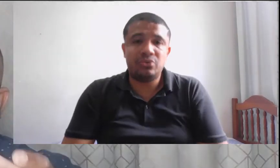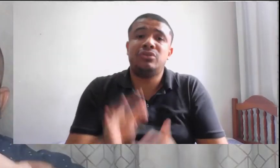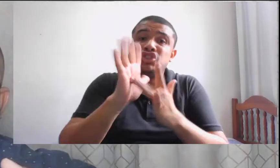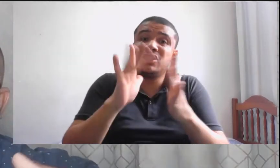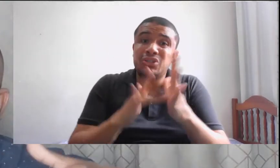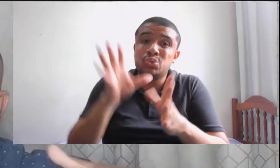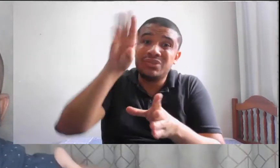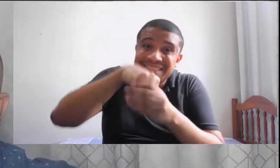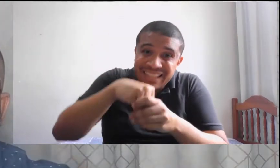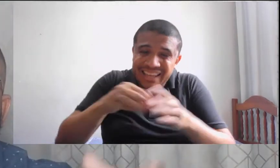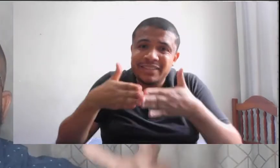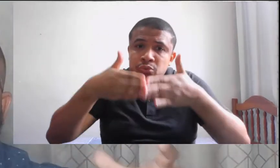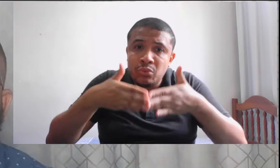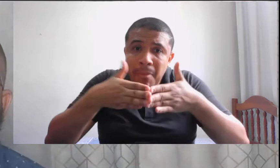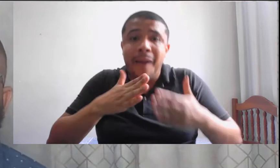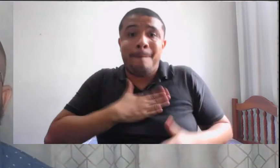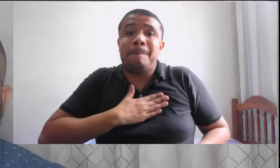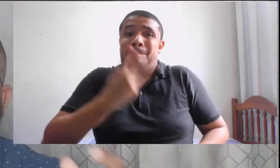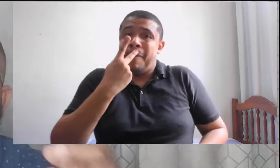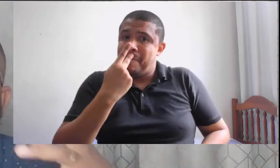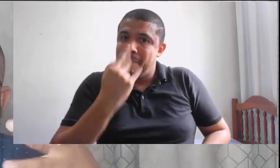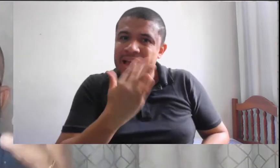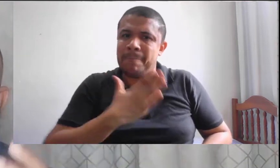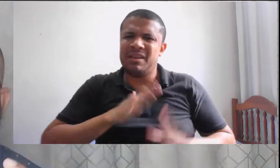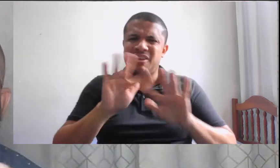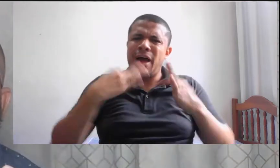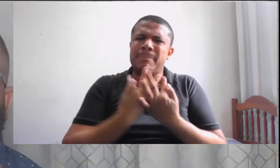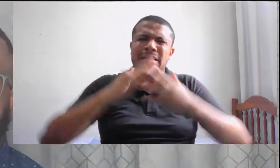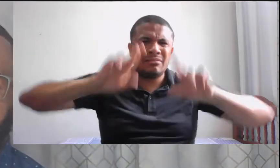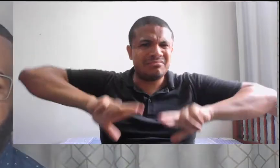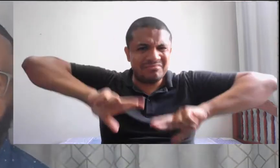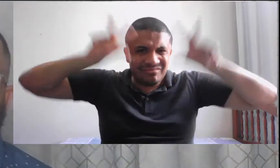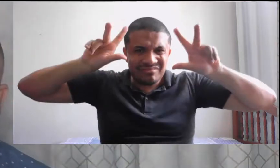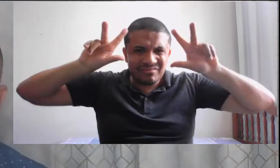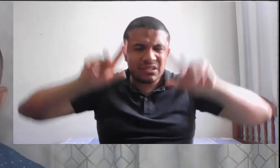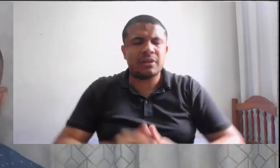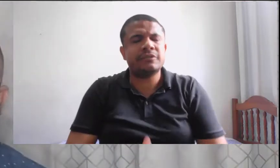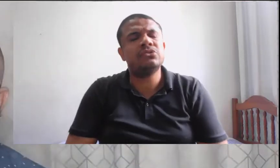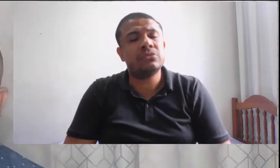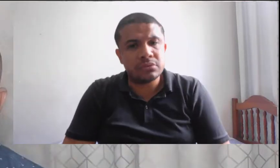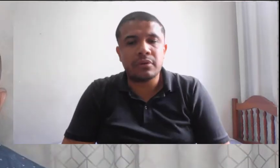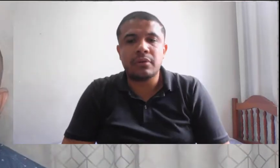Quando Cristo entrou no barco do meu Pai, as coisas foram diferentes.